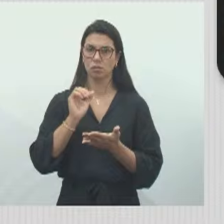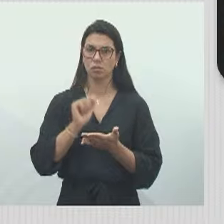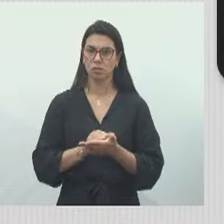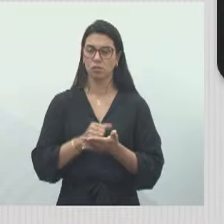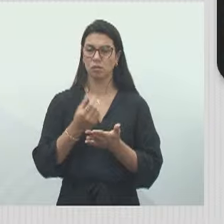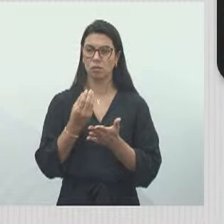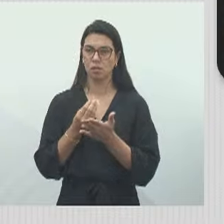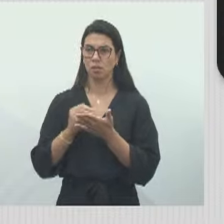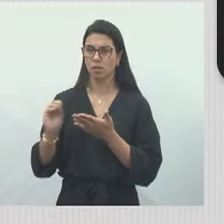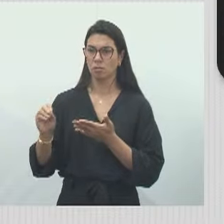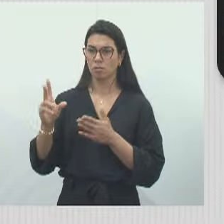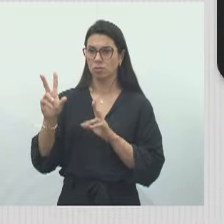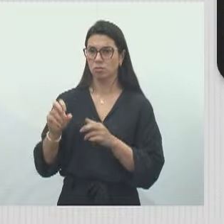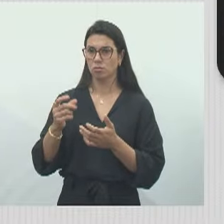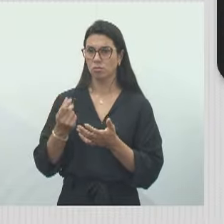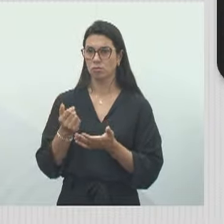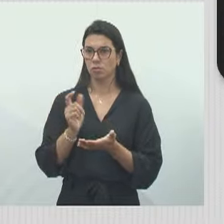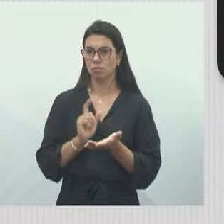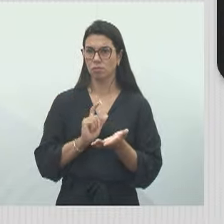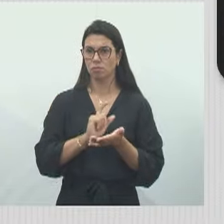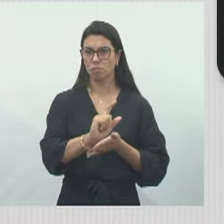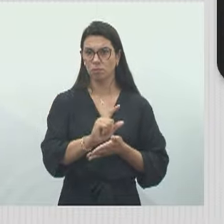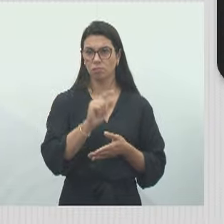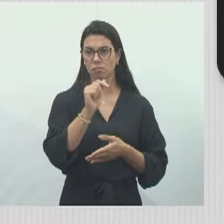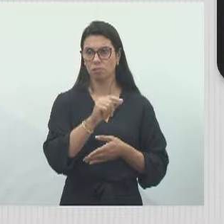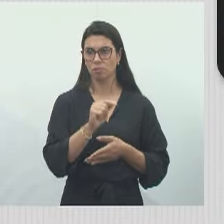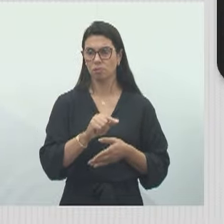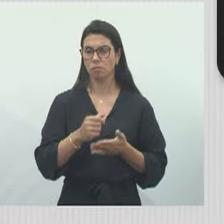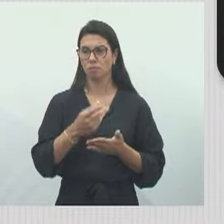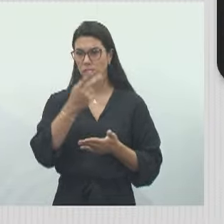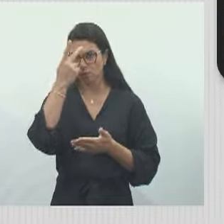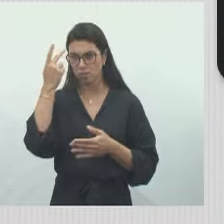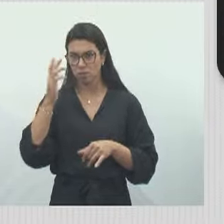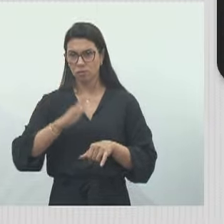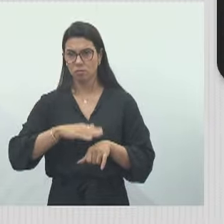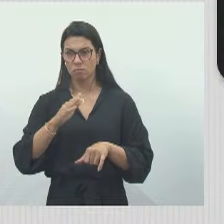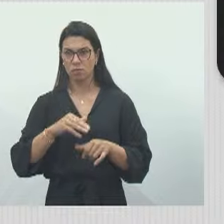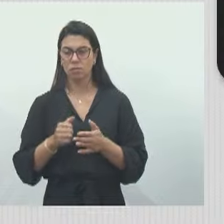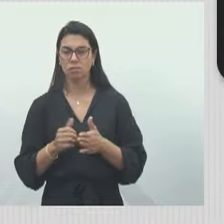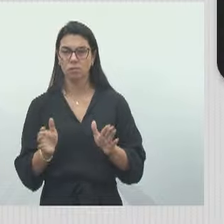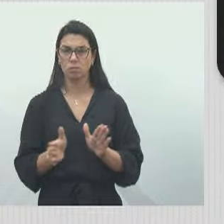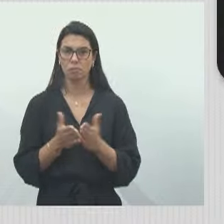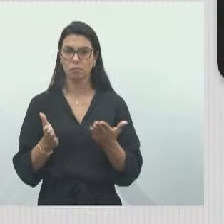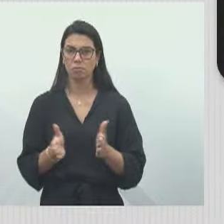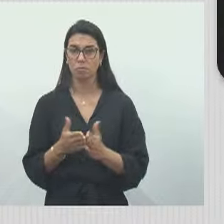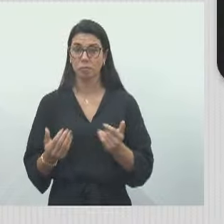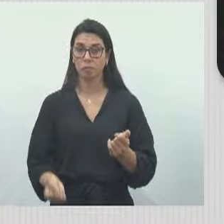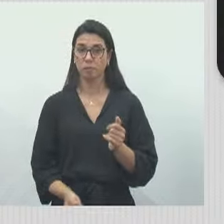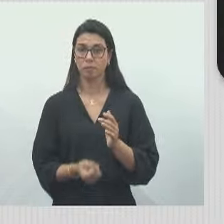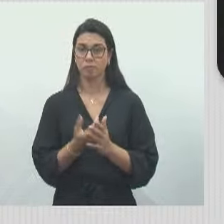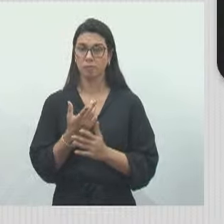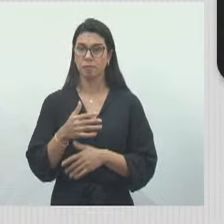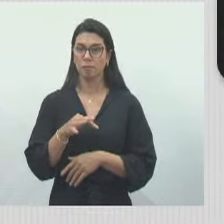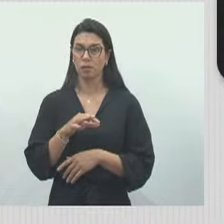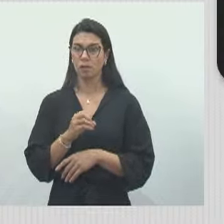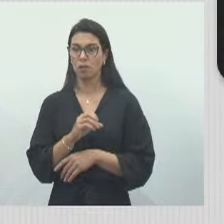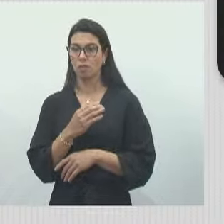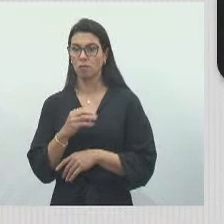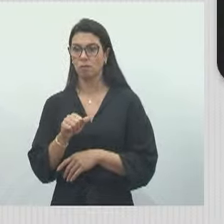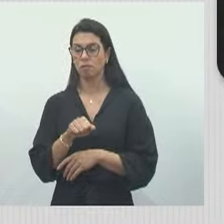das nossas emendas impositivas, né, para as pessoas de baixa renda, para fazer a fossa, porque existe ali,